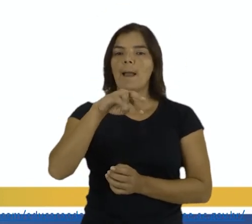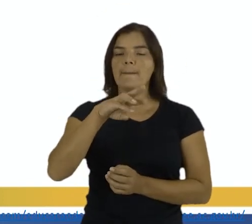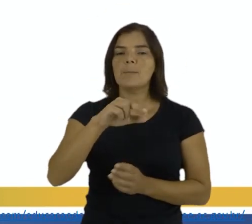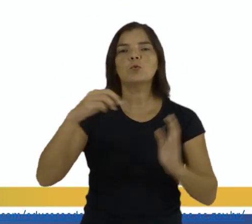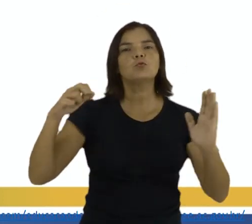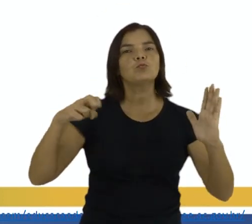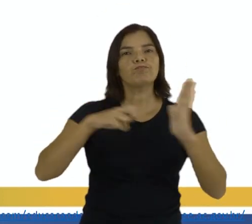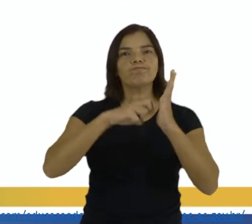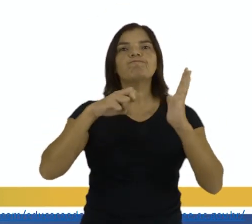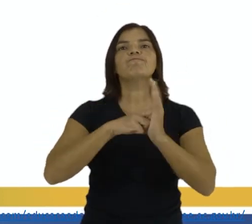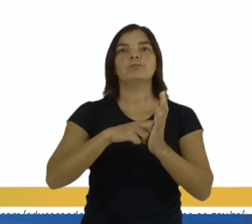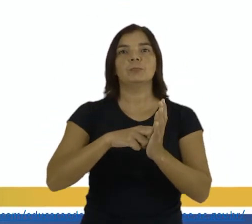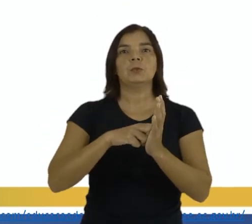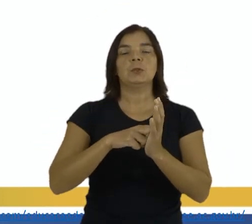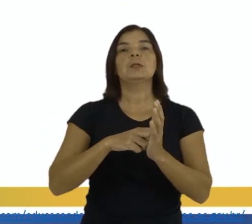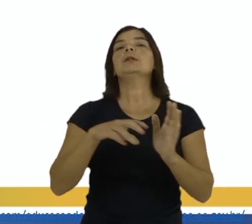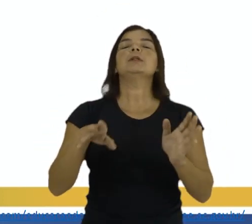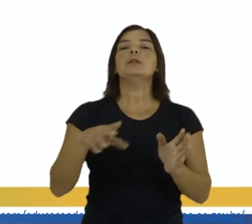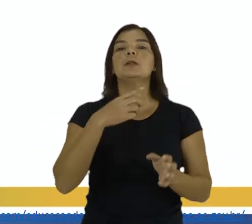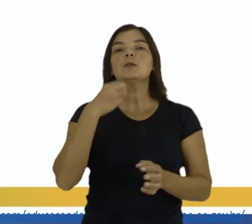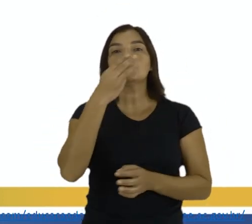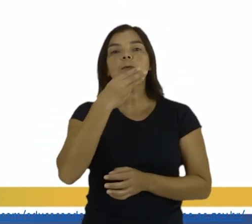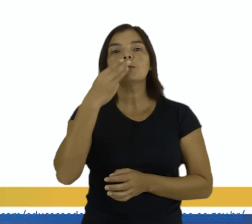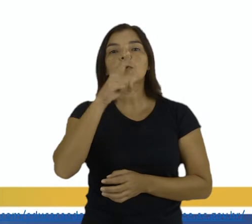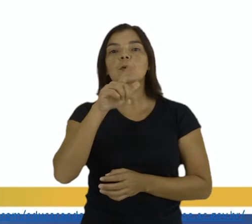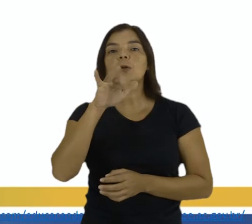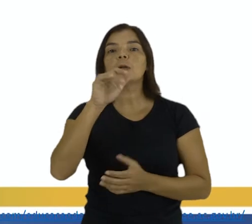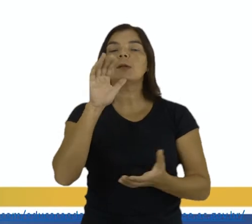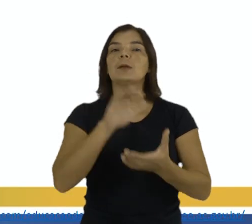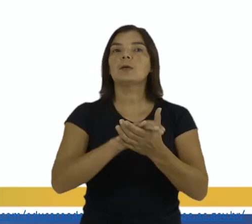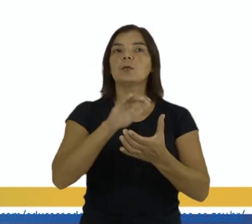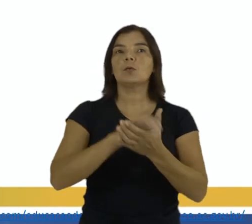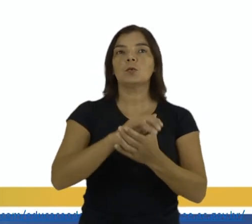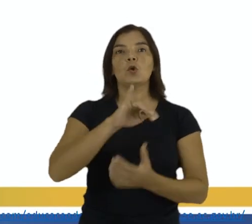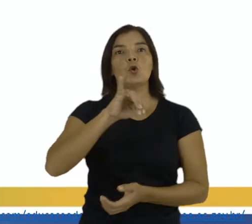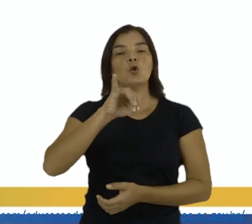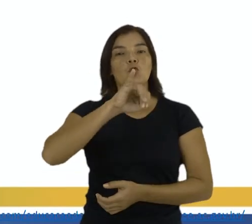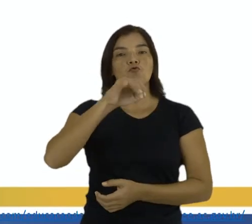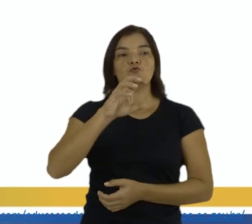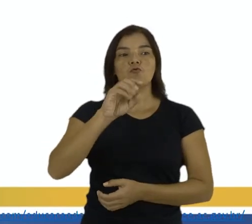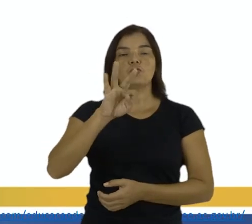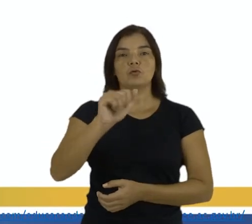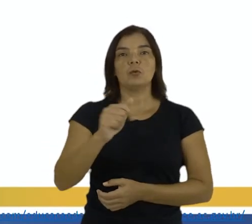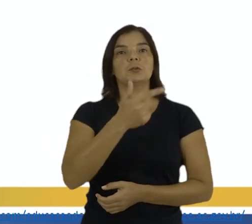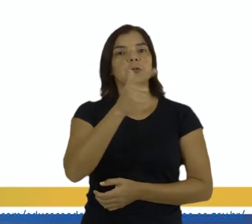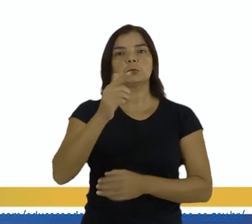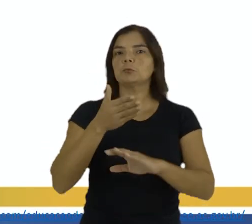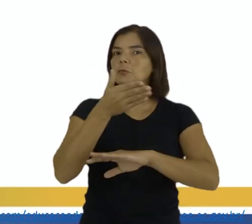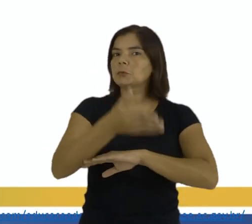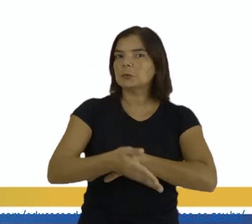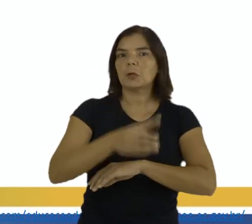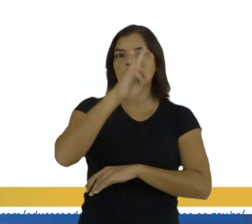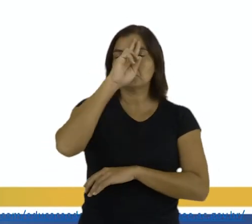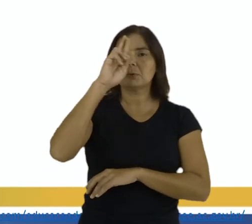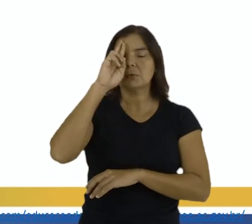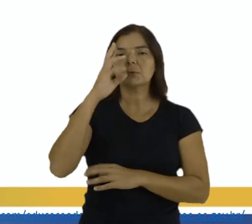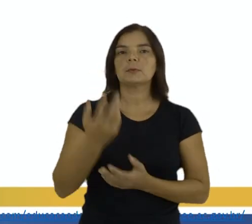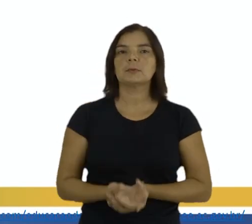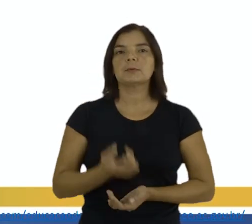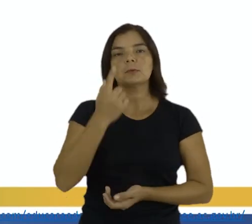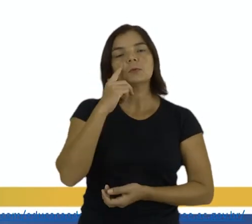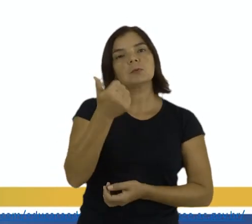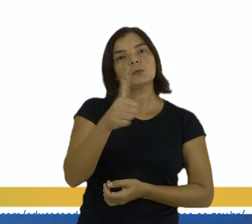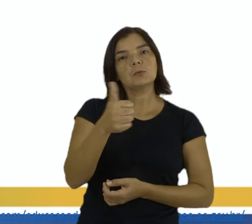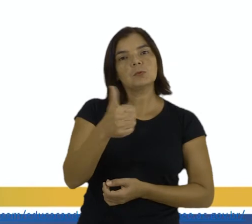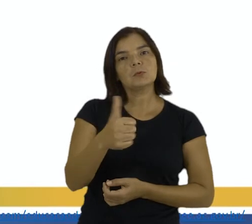tia, Joaquim suicidou-se e Lili casou com J. Pinto Fernandes, que não tinha entrado na história. Então vamos analisar,